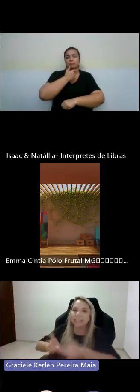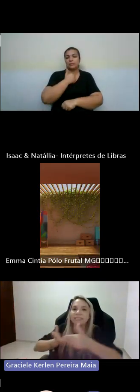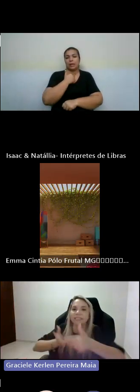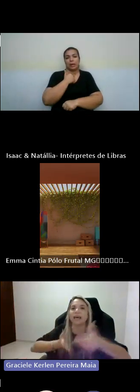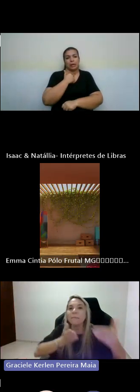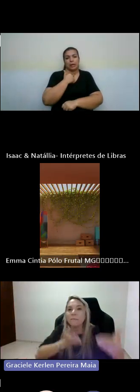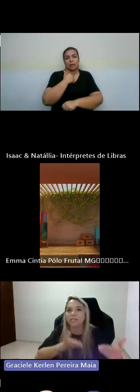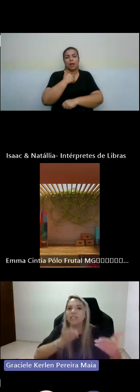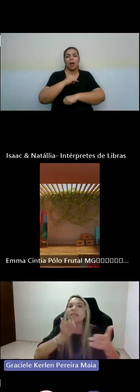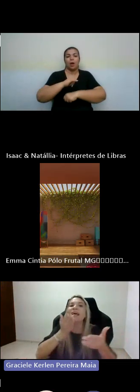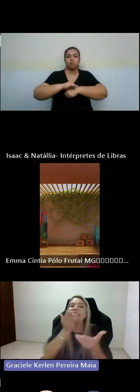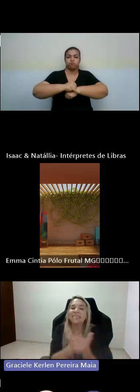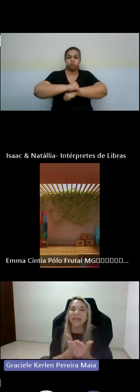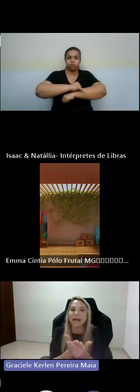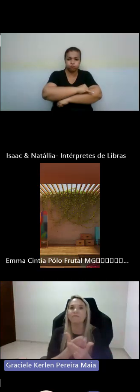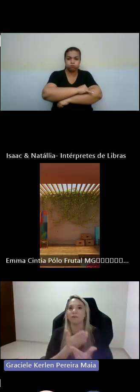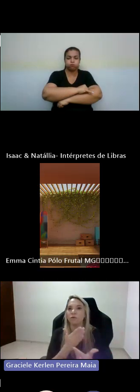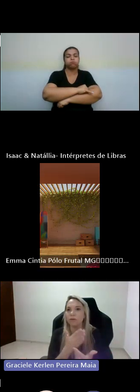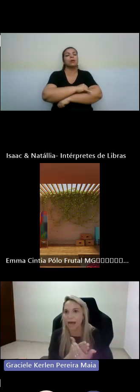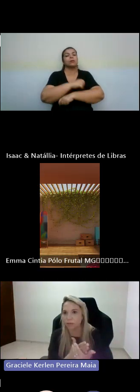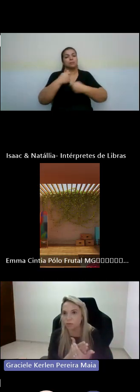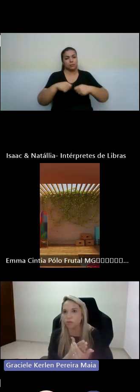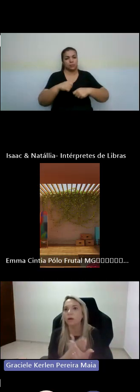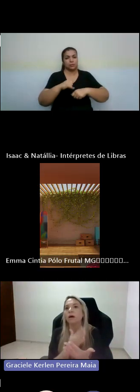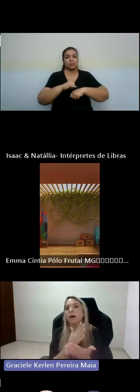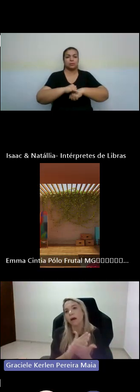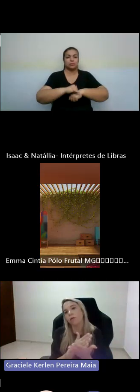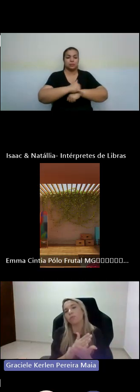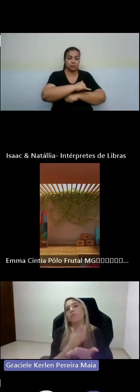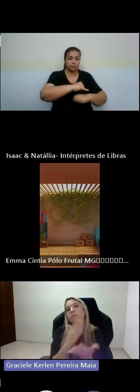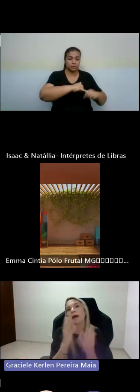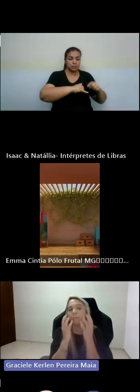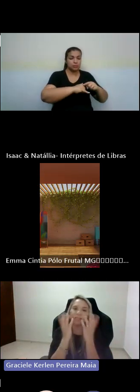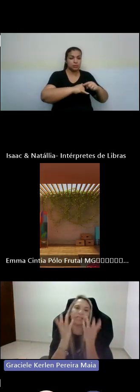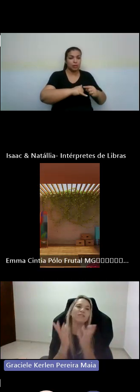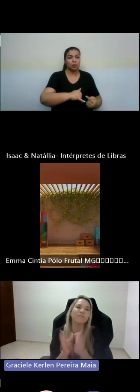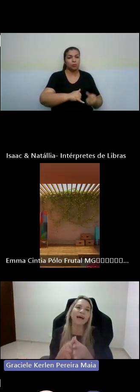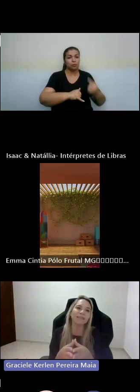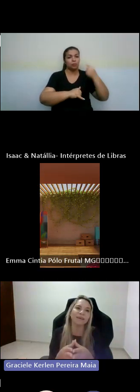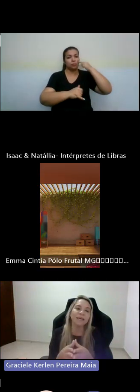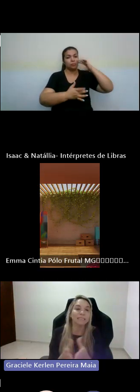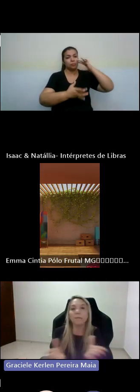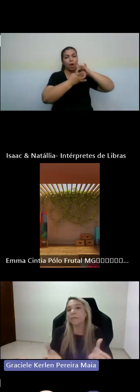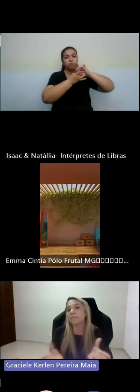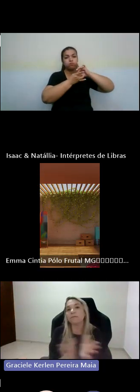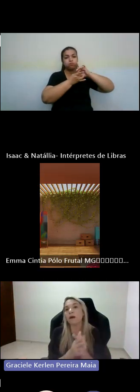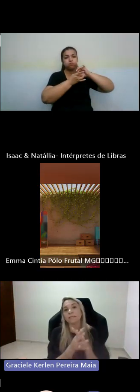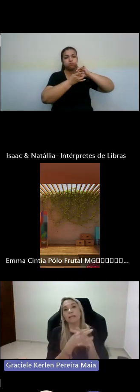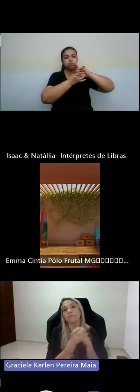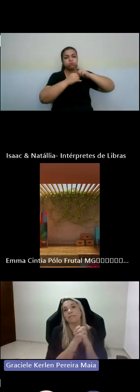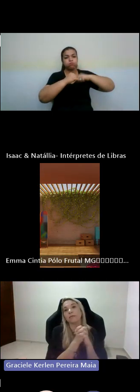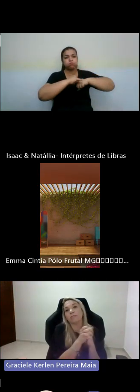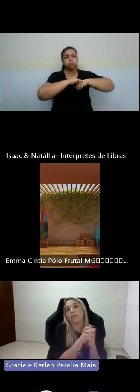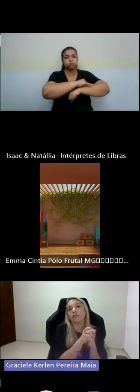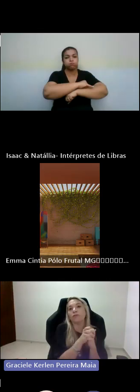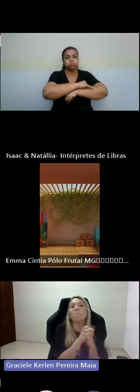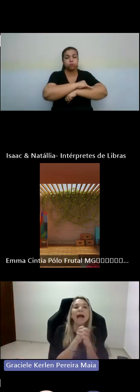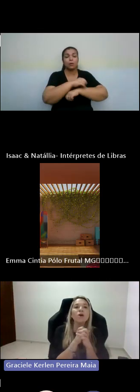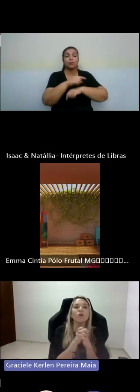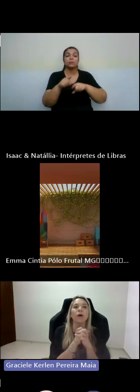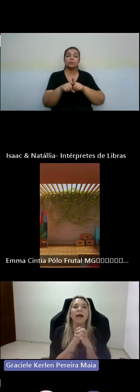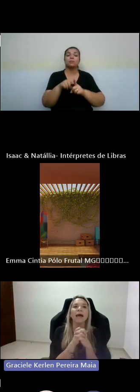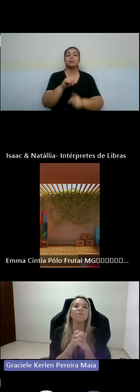gordo necessariamente está vinculado à bochecha inflada. Da mesma forma, se ela fizer o sinal